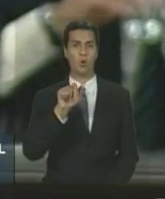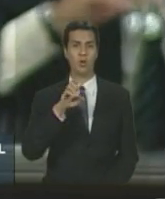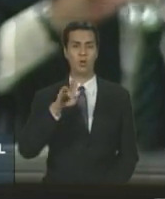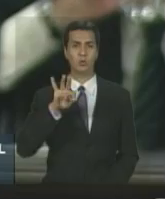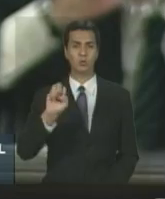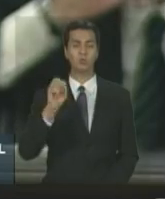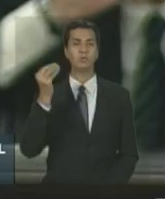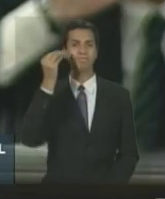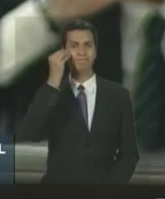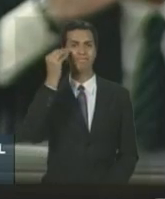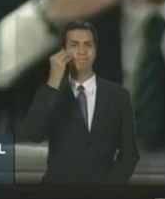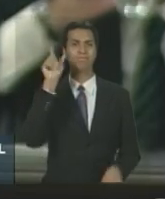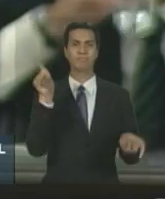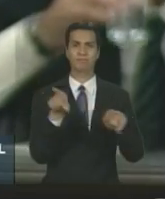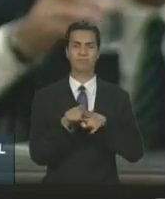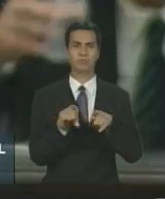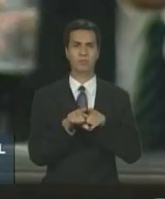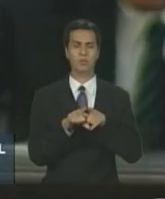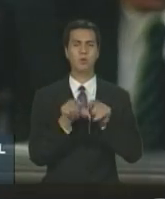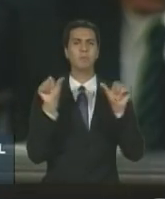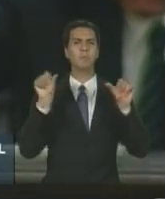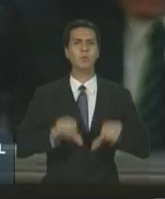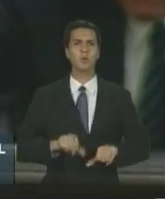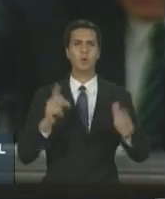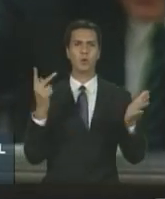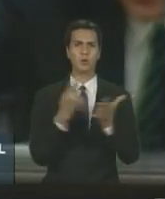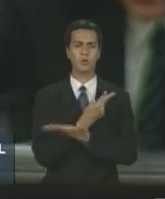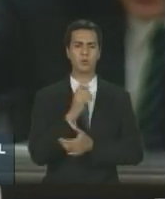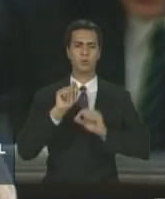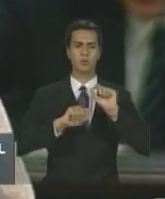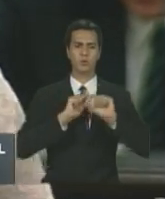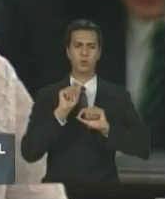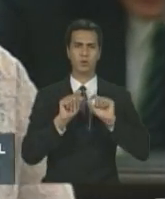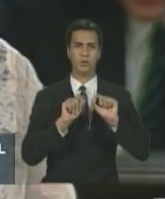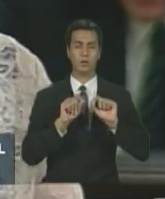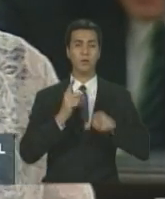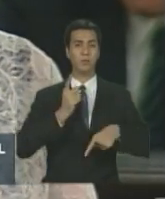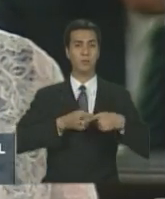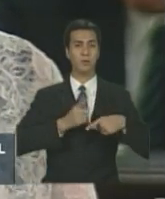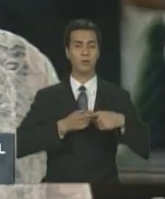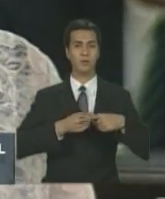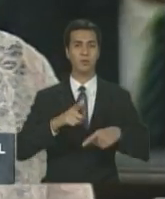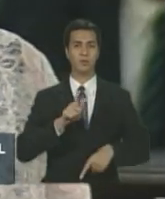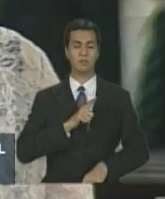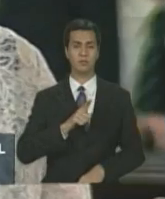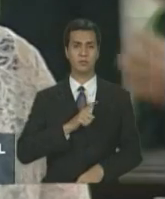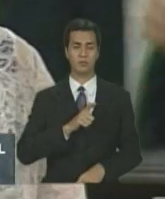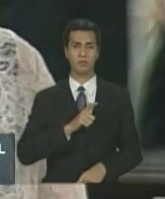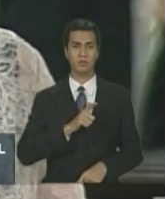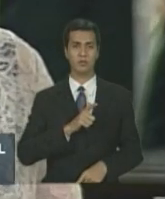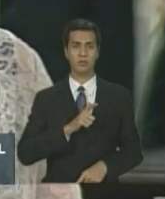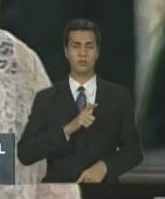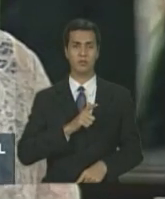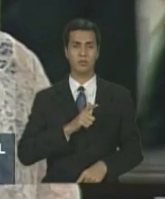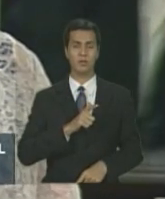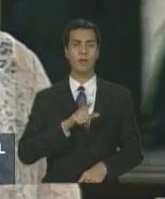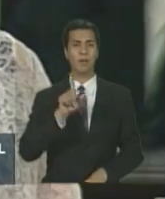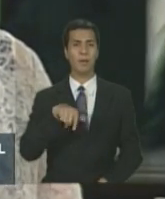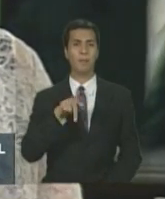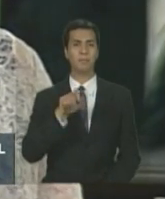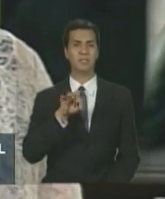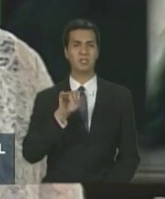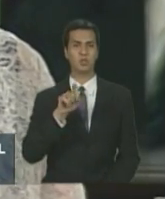absurdo da tentativa é que ela foi tornada uma